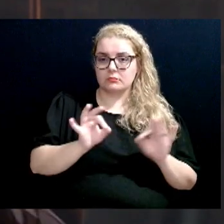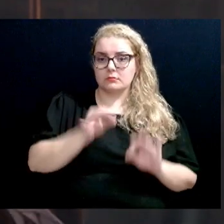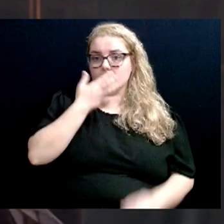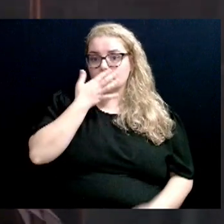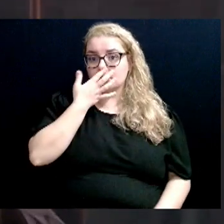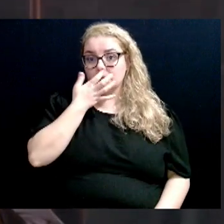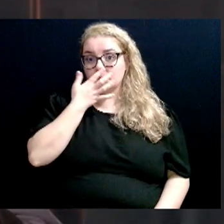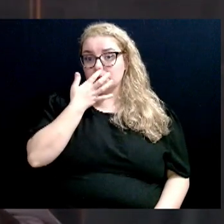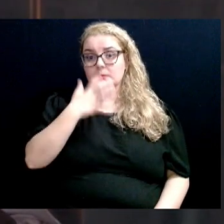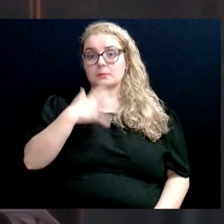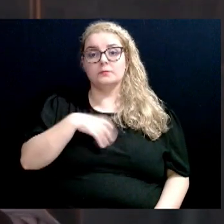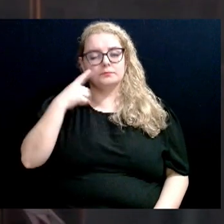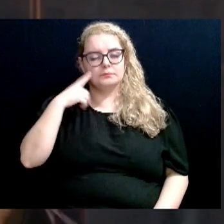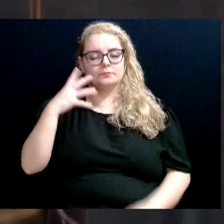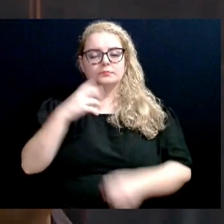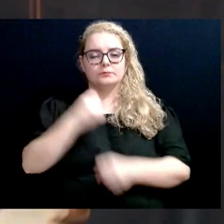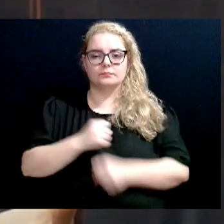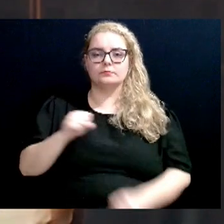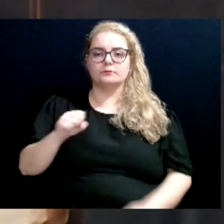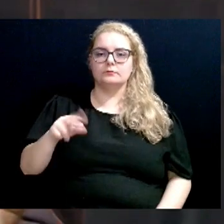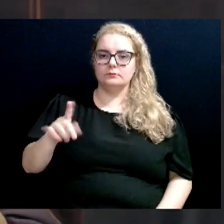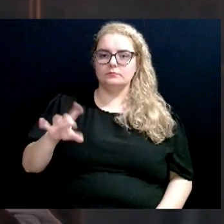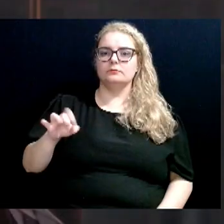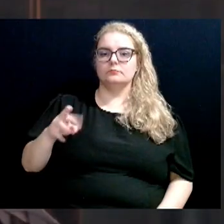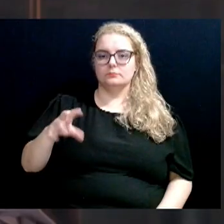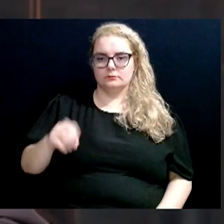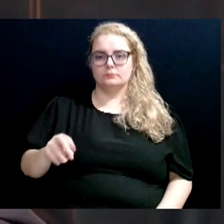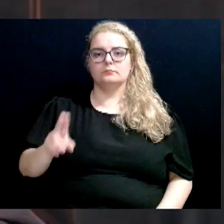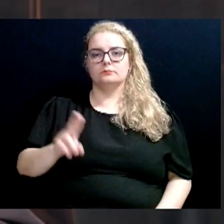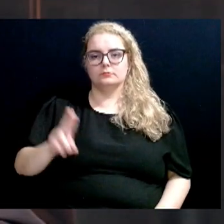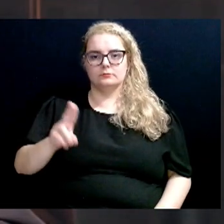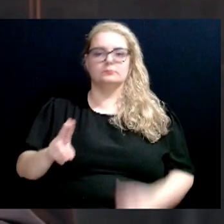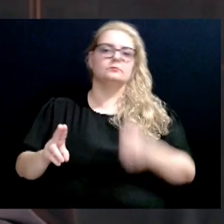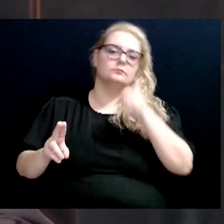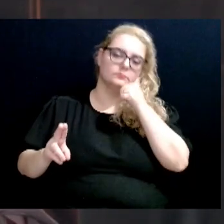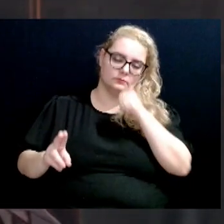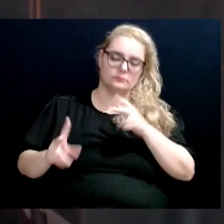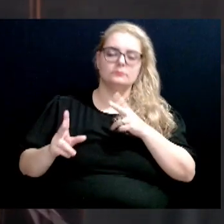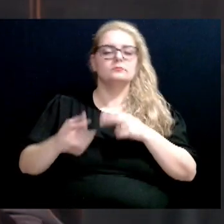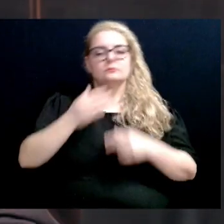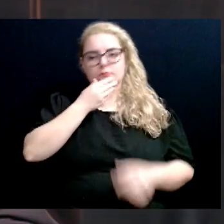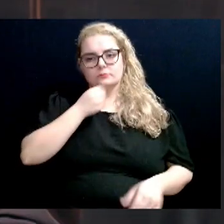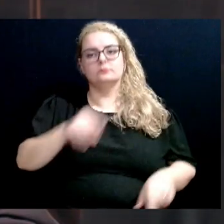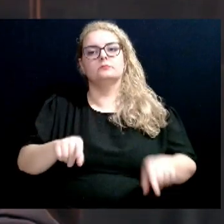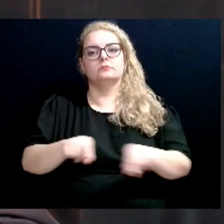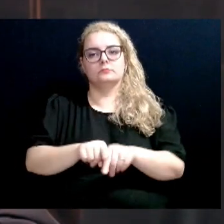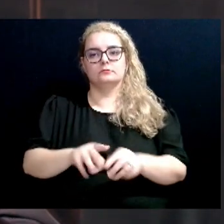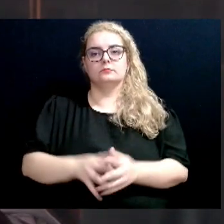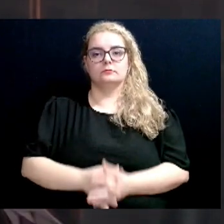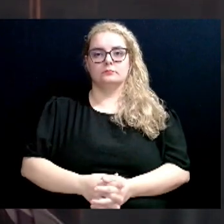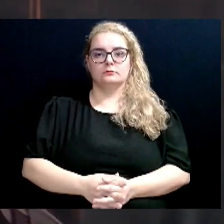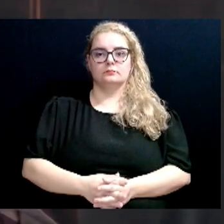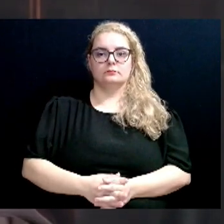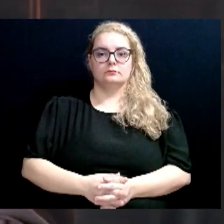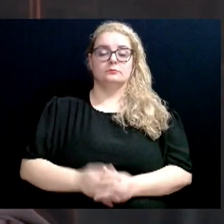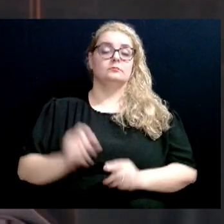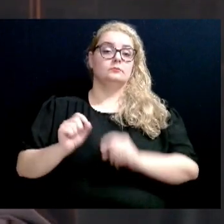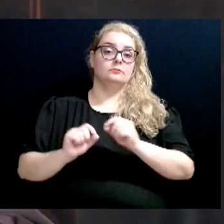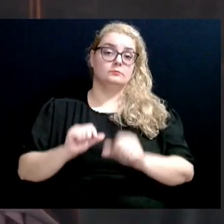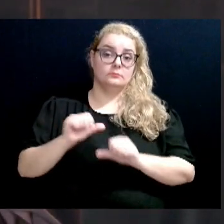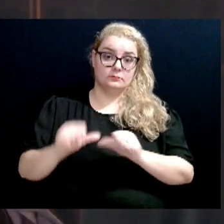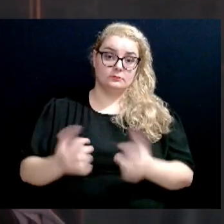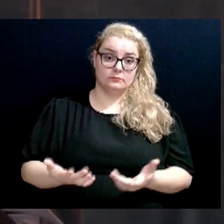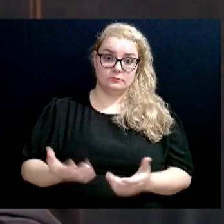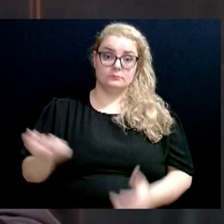geral, suplementos eles podem ser utilizados, né, tanto para mulheres quanto para homens. E aí o que vai mudar realmente é a